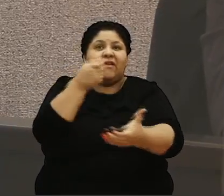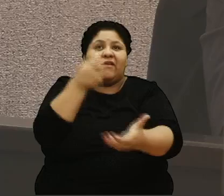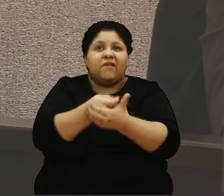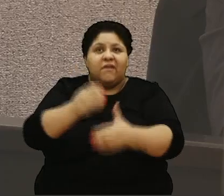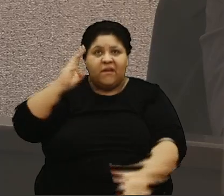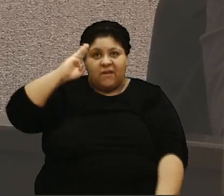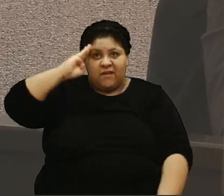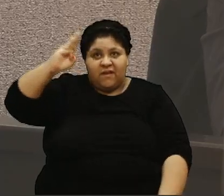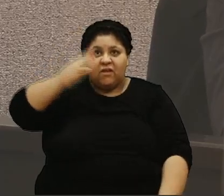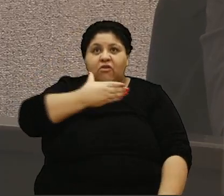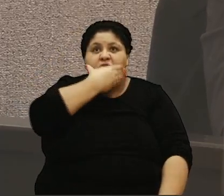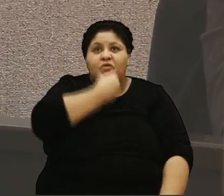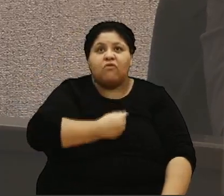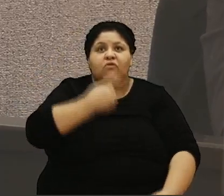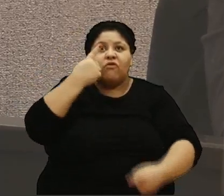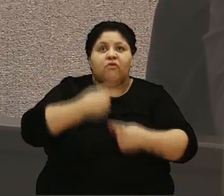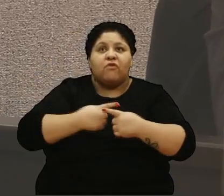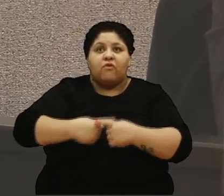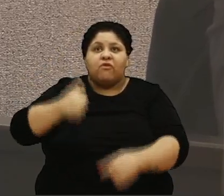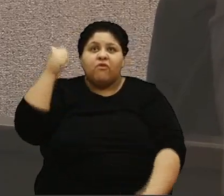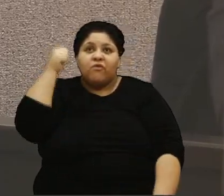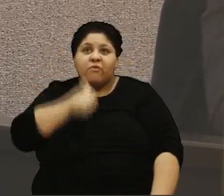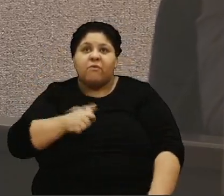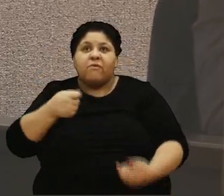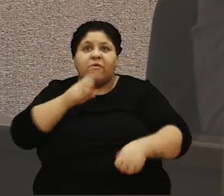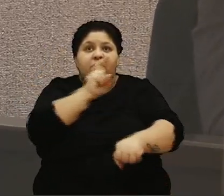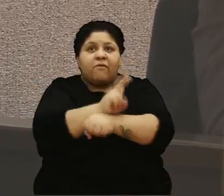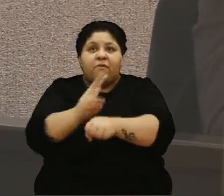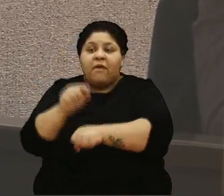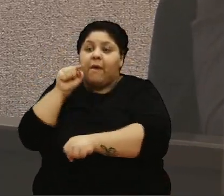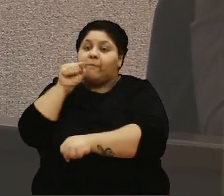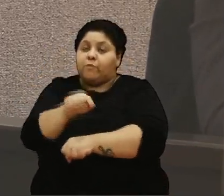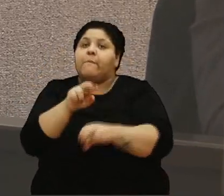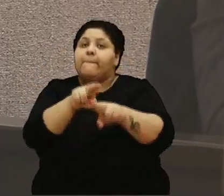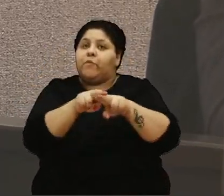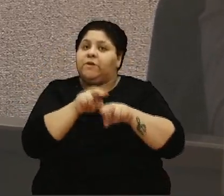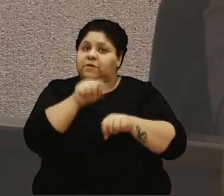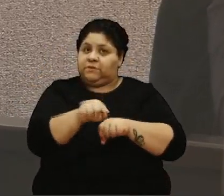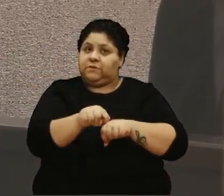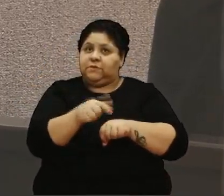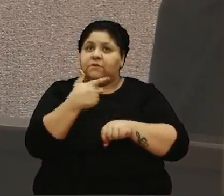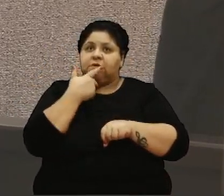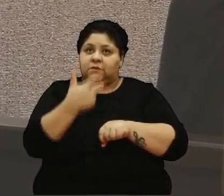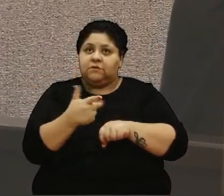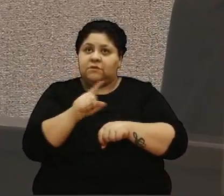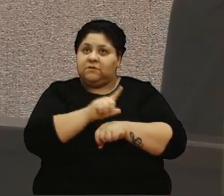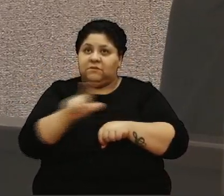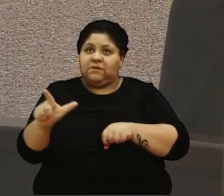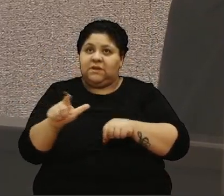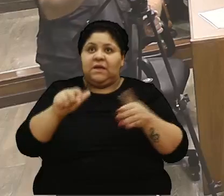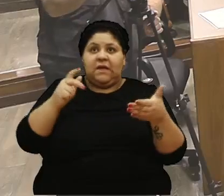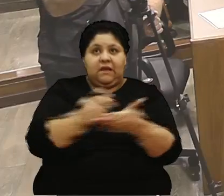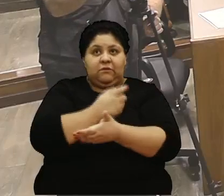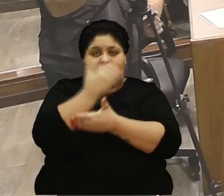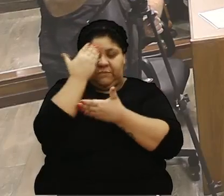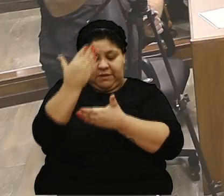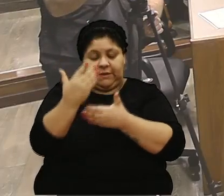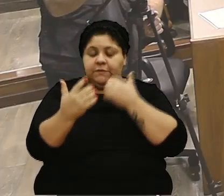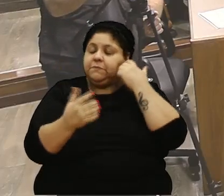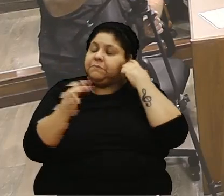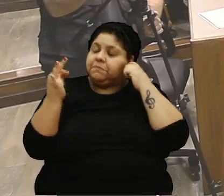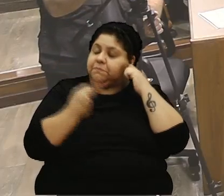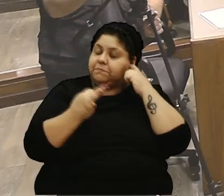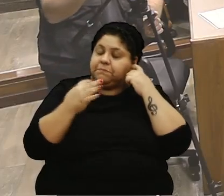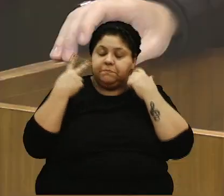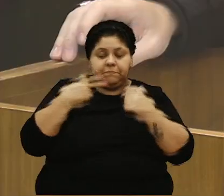Exército Brasileiro é do homem, porque se entende que a mulher deve ser preservada. É nesse sentido da minha fala, para que não haja distorções. Obrigado.